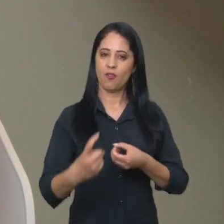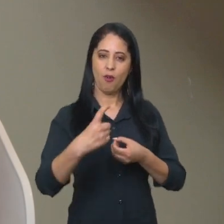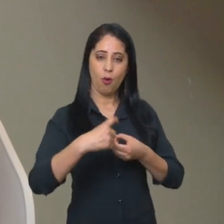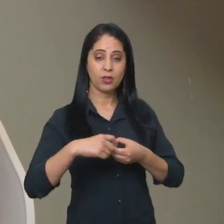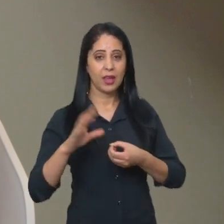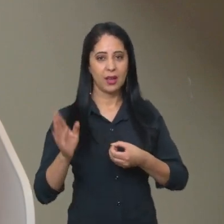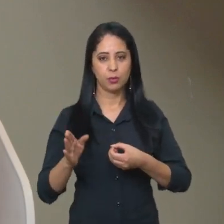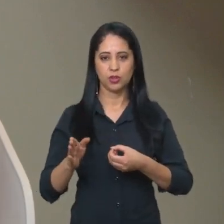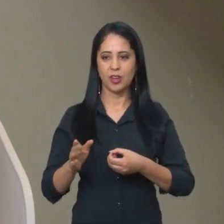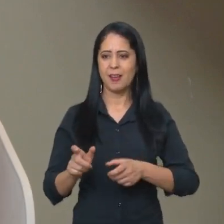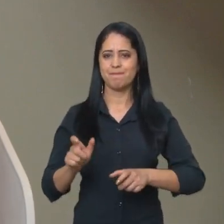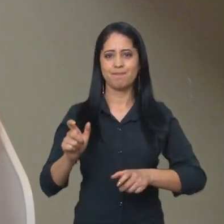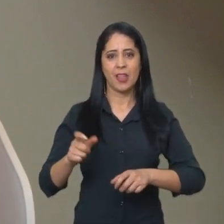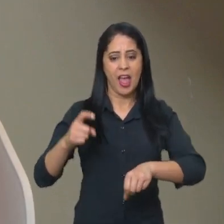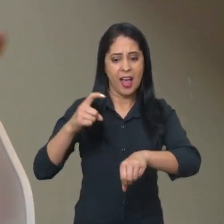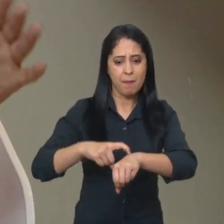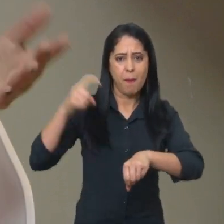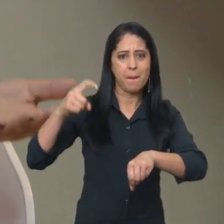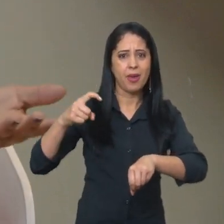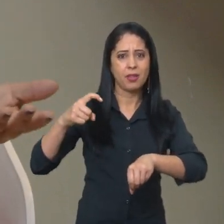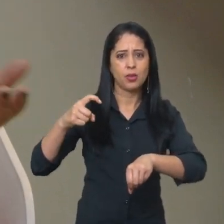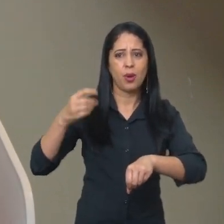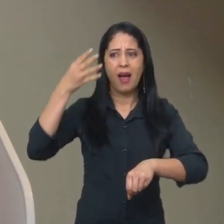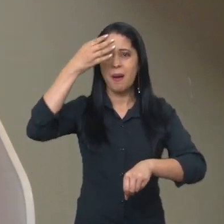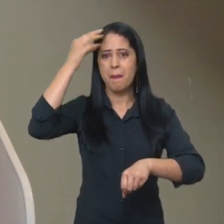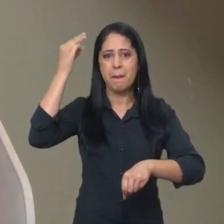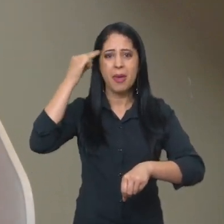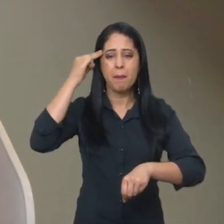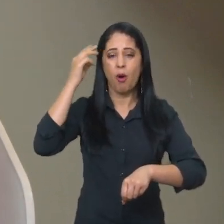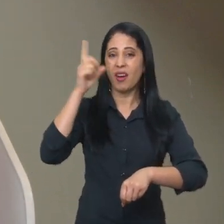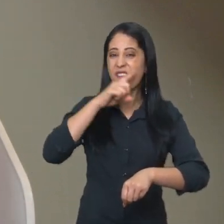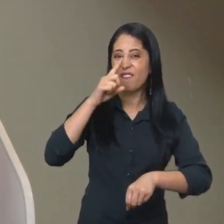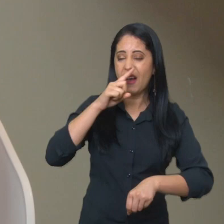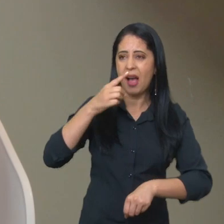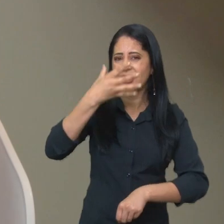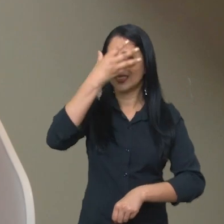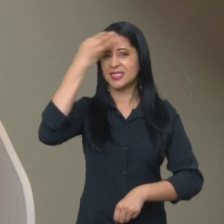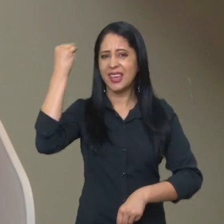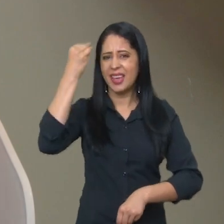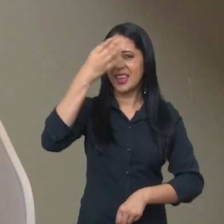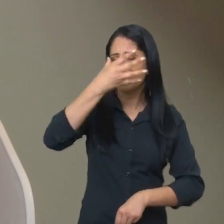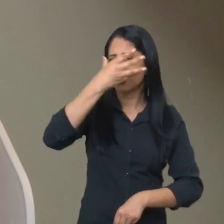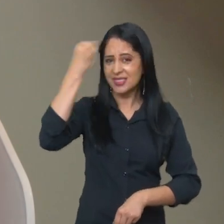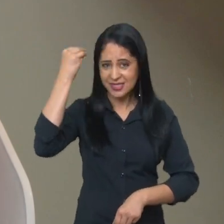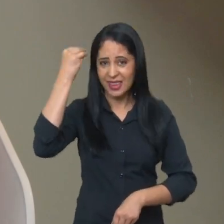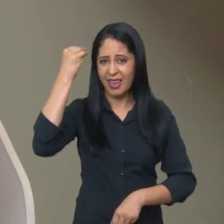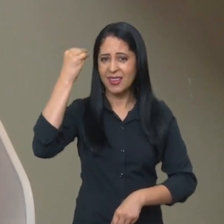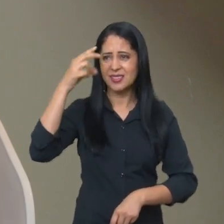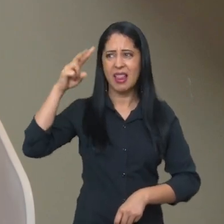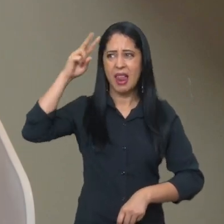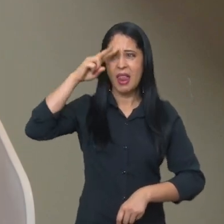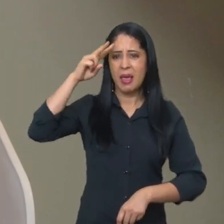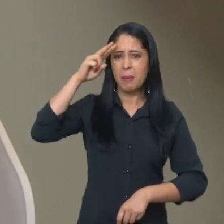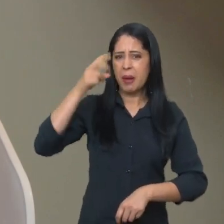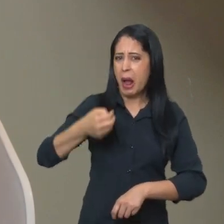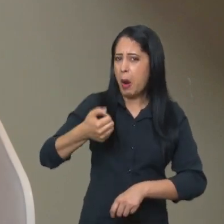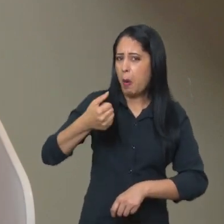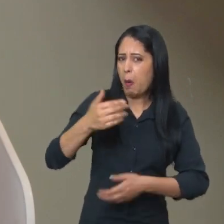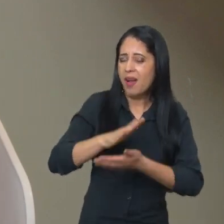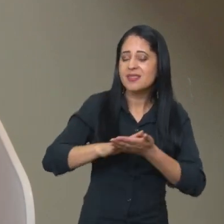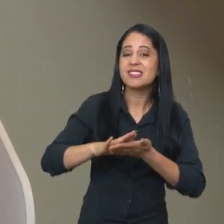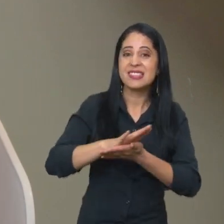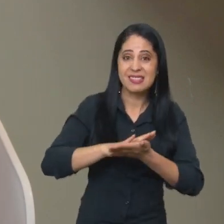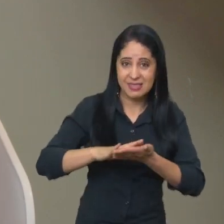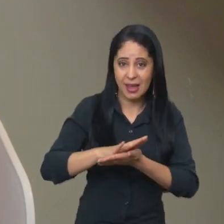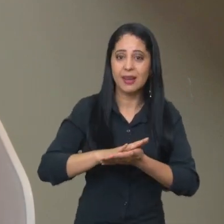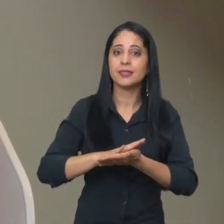Estamos de volta. De uma hora para outra, a memória começa a falhar, principalmente aquelas lembranças dos acontecimentos mais recentes, o que